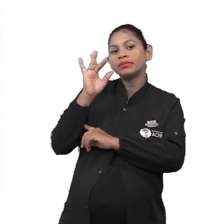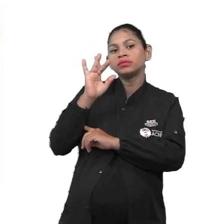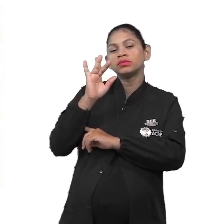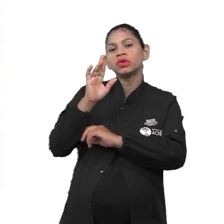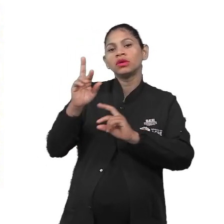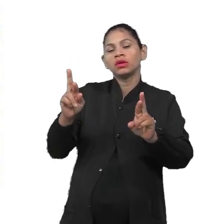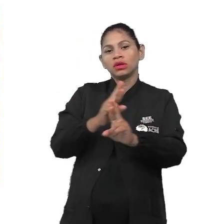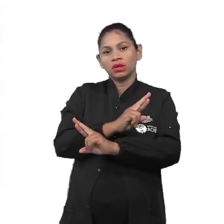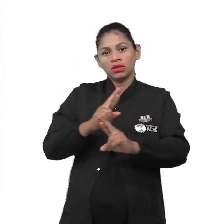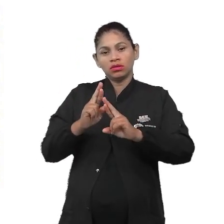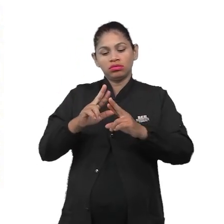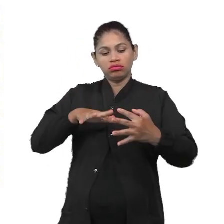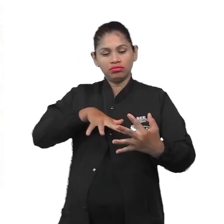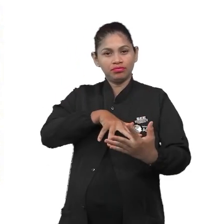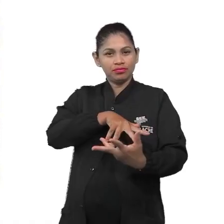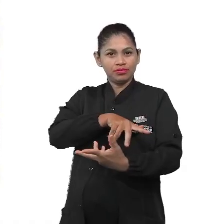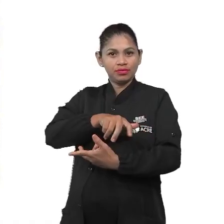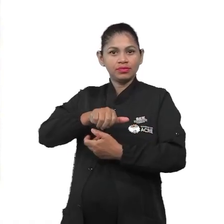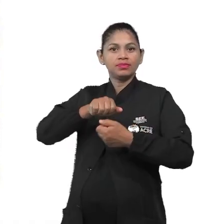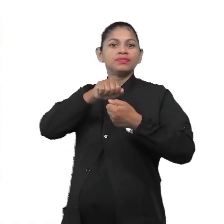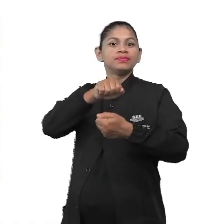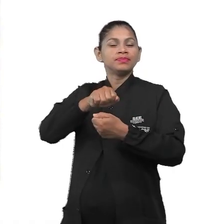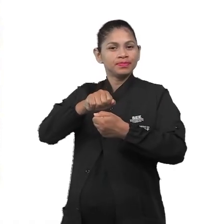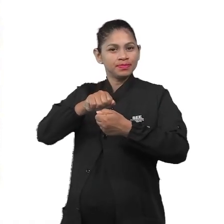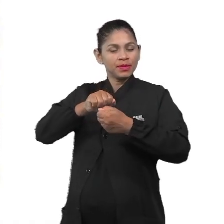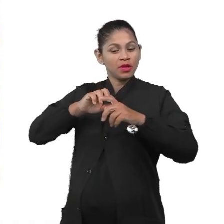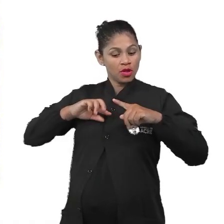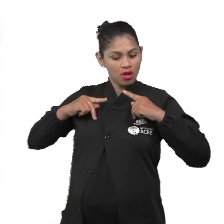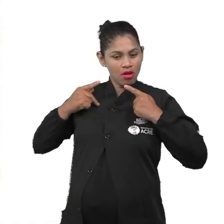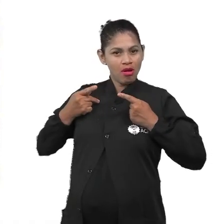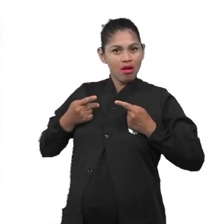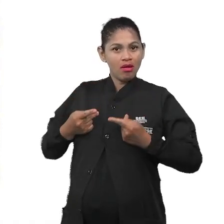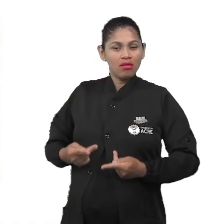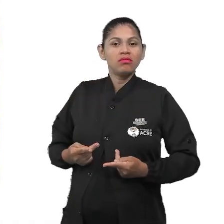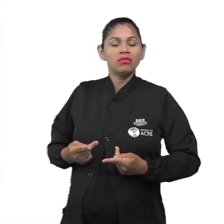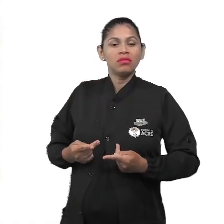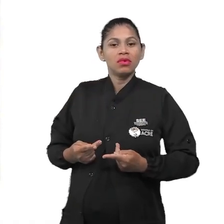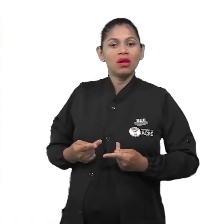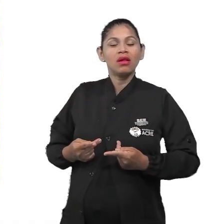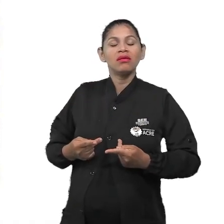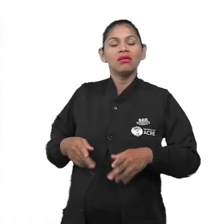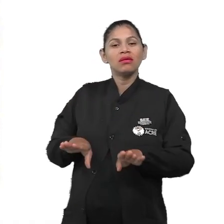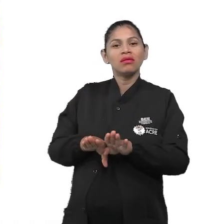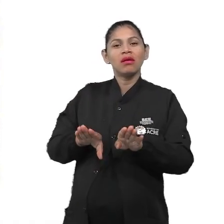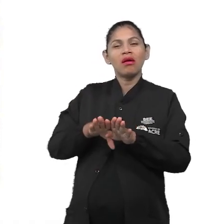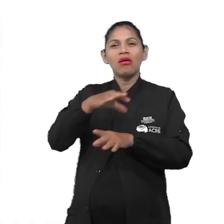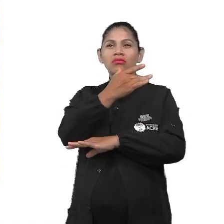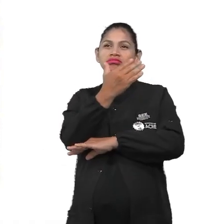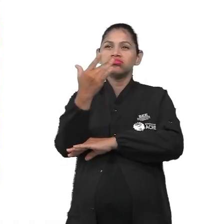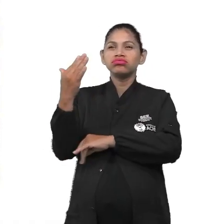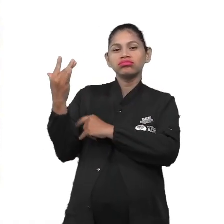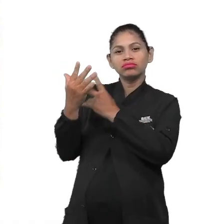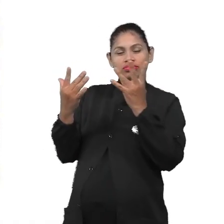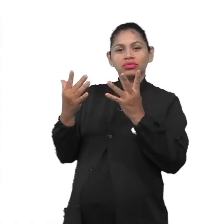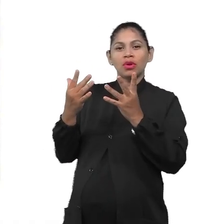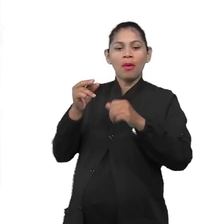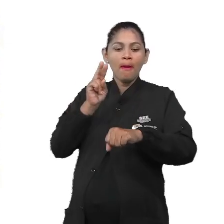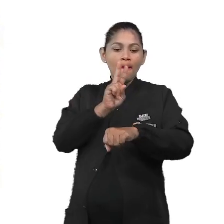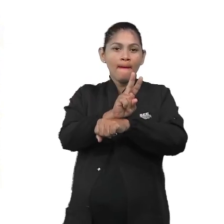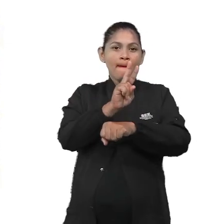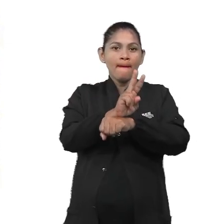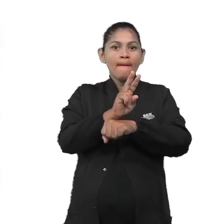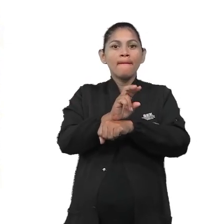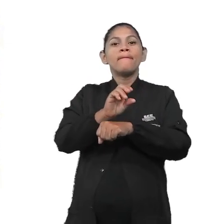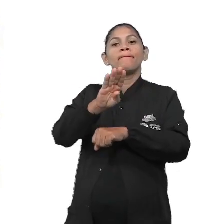relação sustentável entre os seres humanos e o meio ambiente. Busca preservar a biodiversidade,